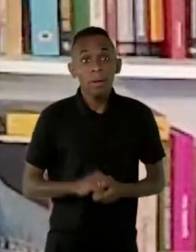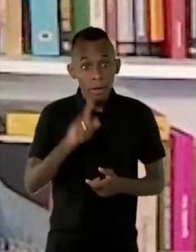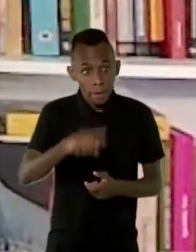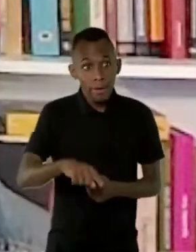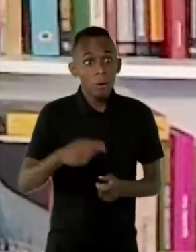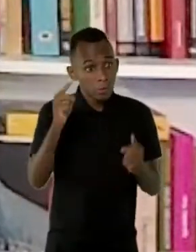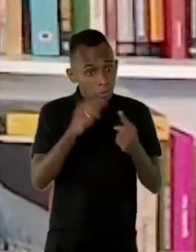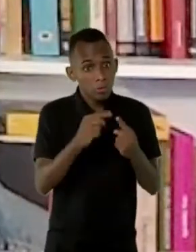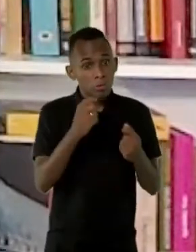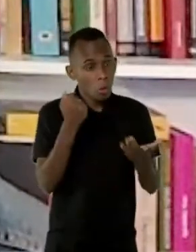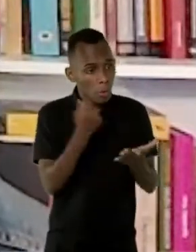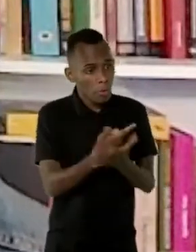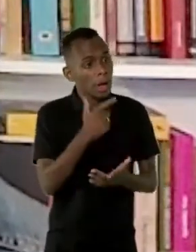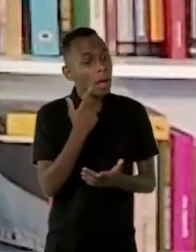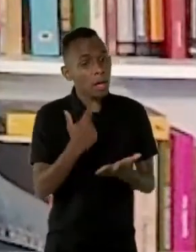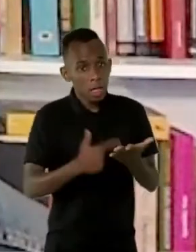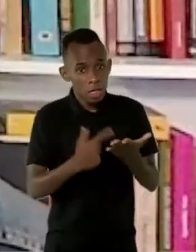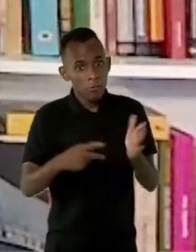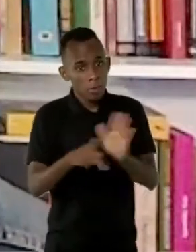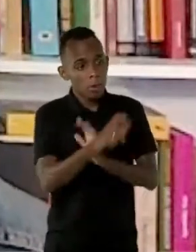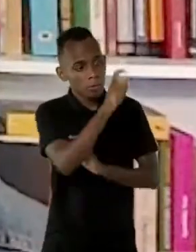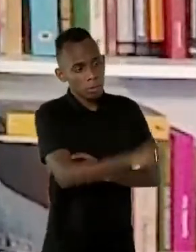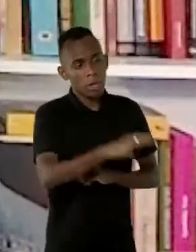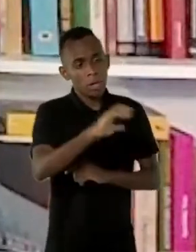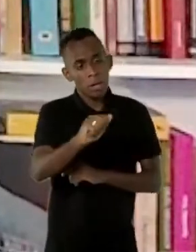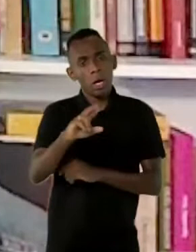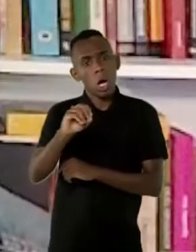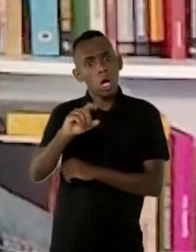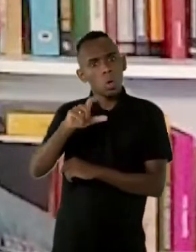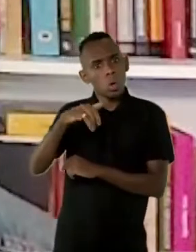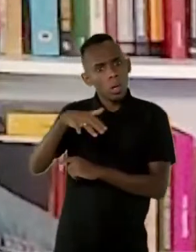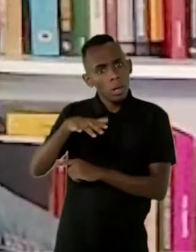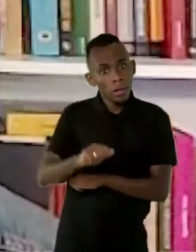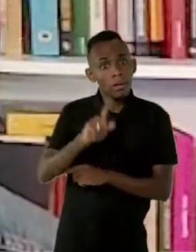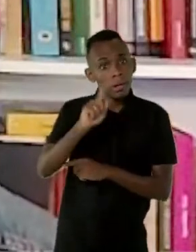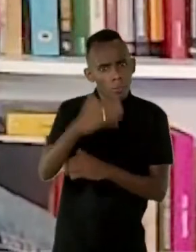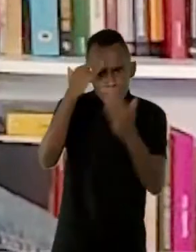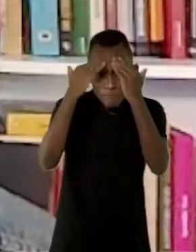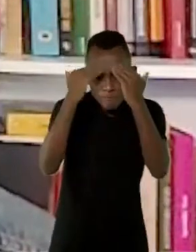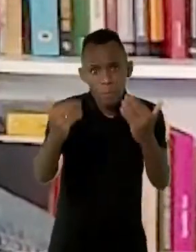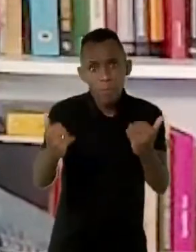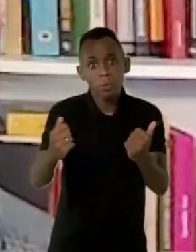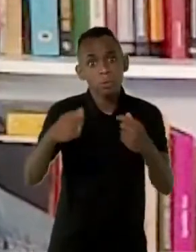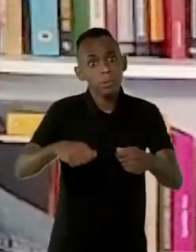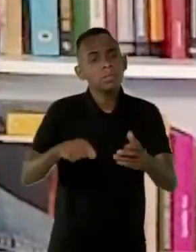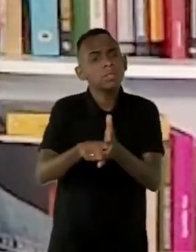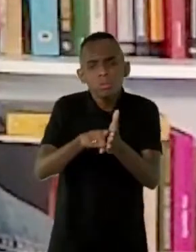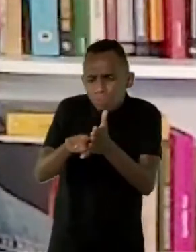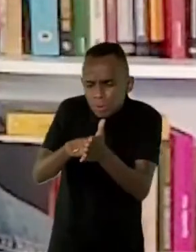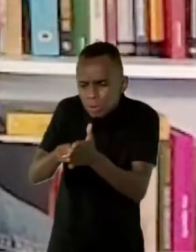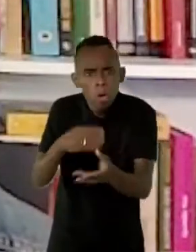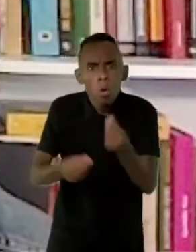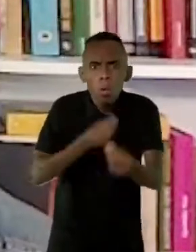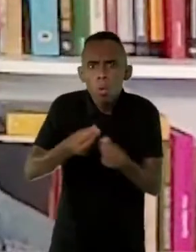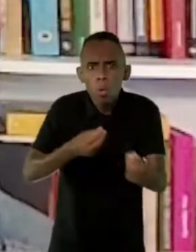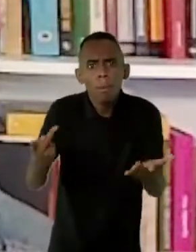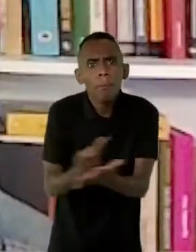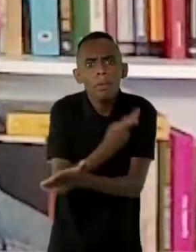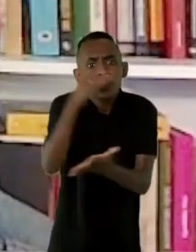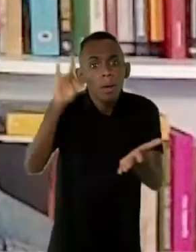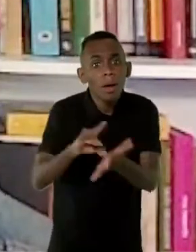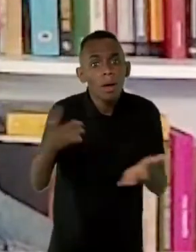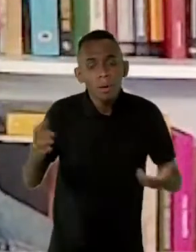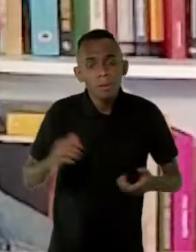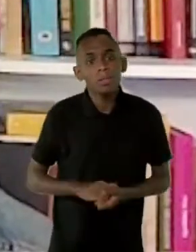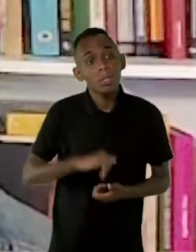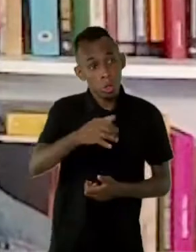livro da Carolina. Então, assim, é um fenômeno que ainda precisa de um estudo profundo, e é isso que o Jorge